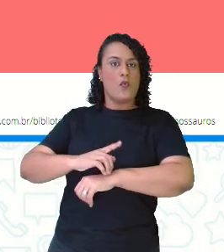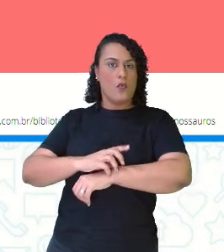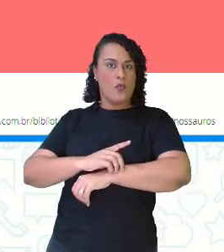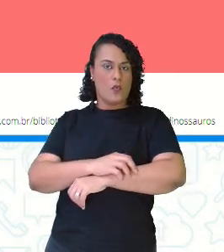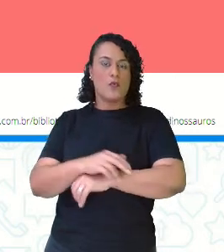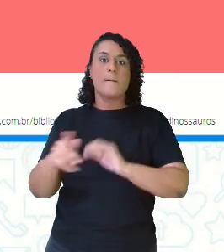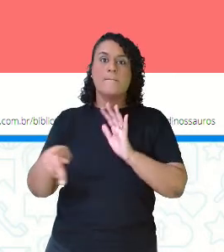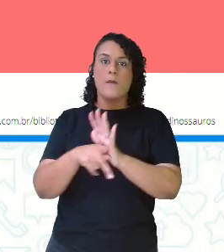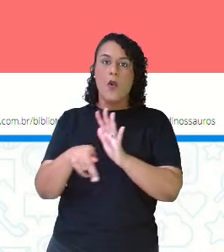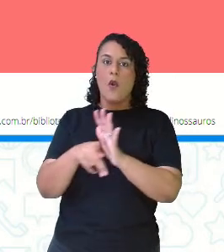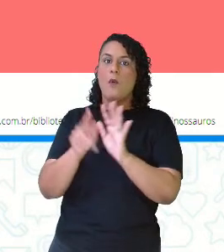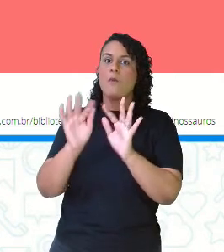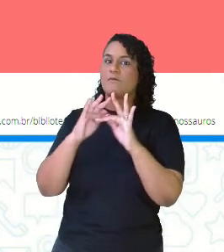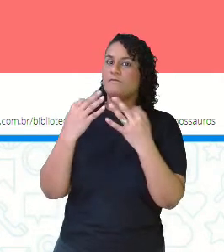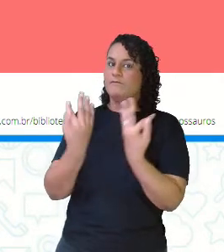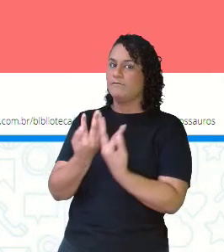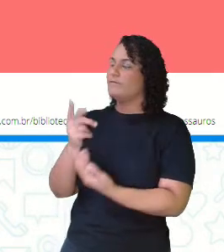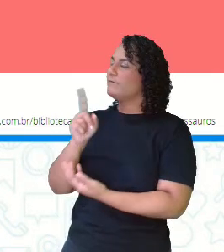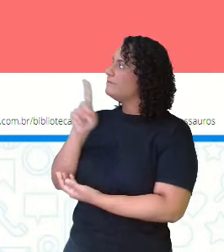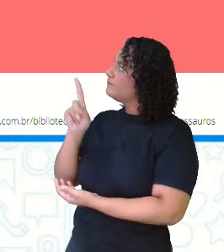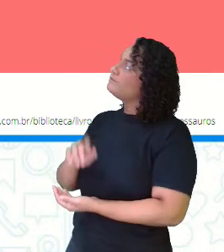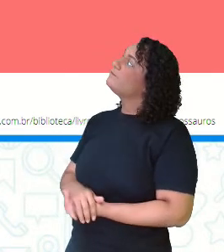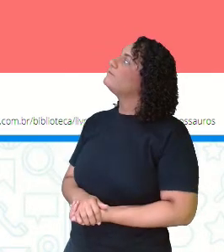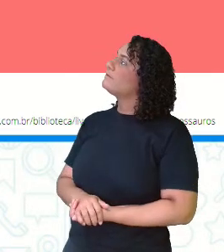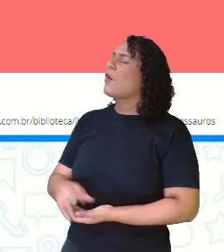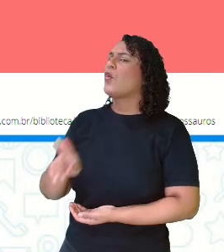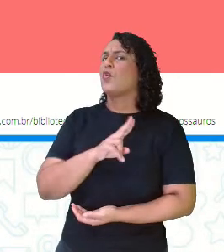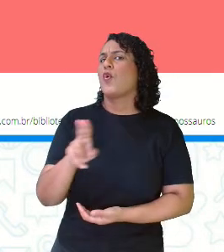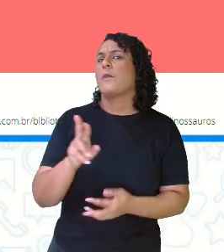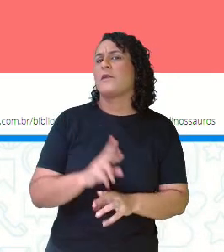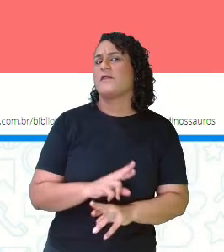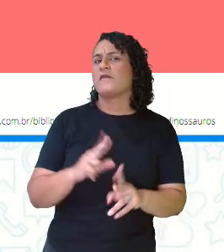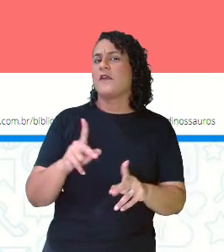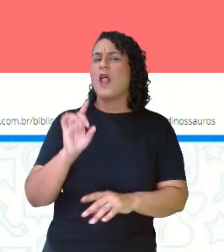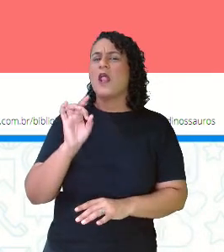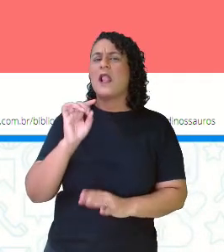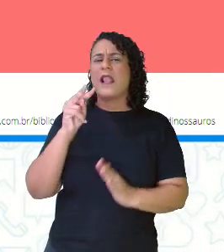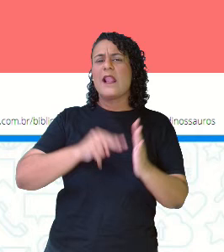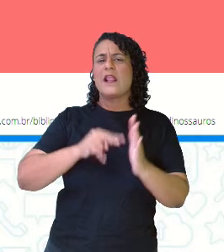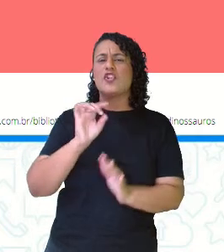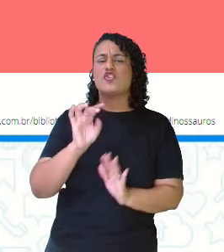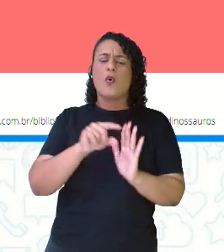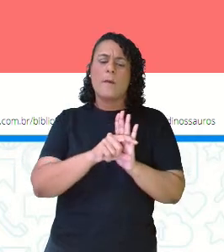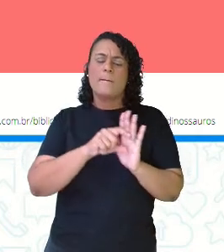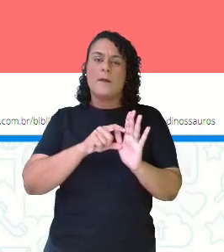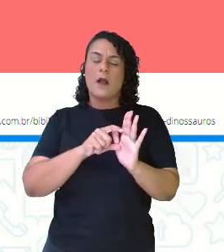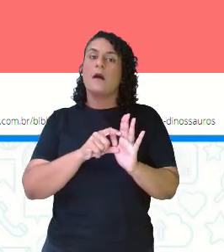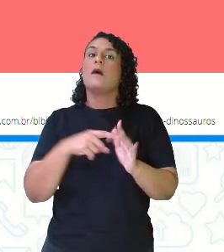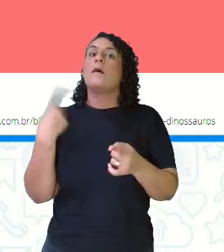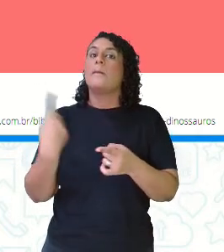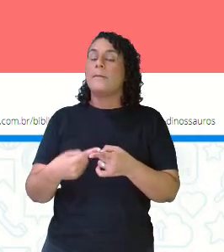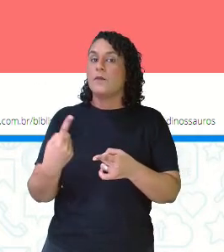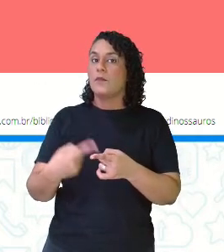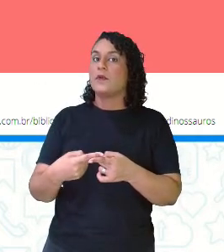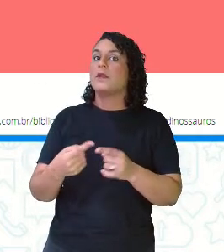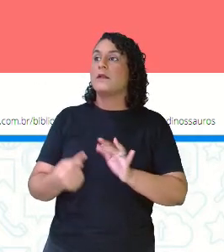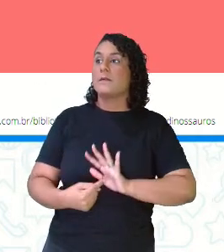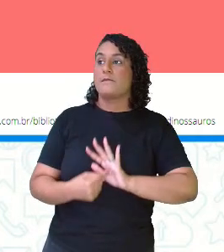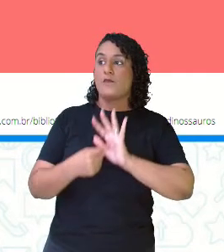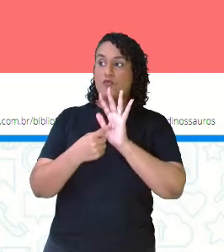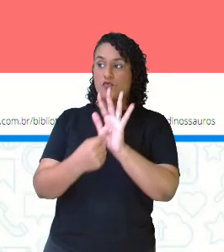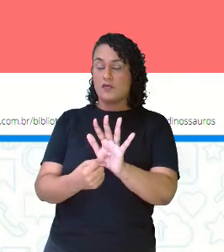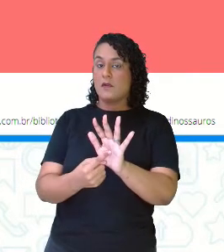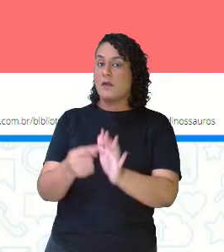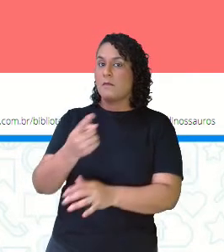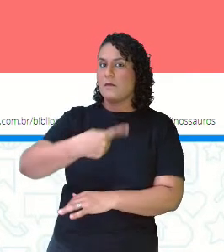dessa família, que aqui é um nome bem diferente. Eu vou ler só um trechinho, porque realmente, como a gente quis mostrar a página para